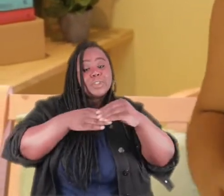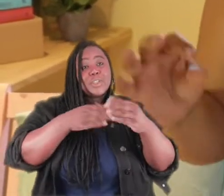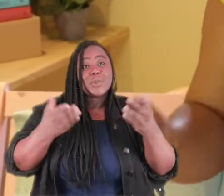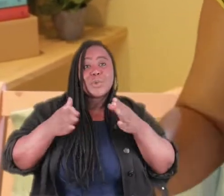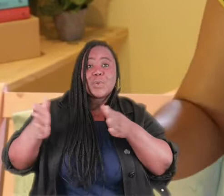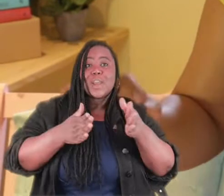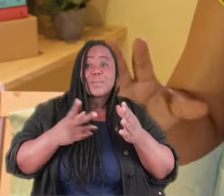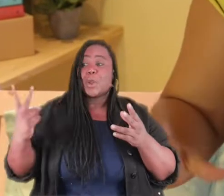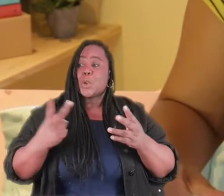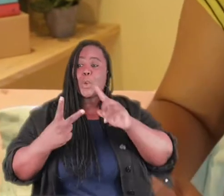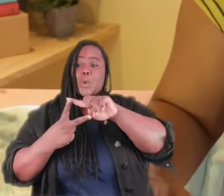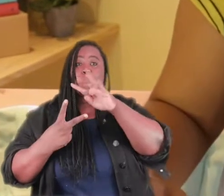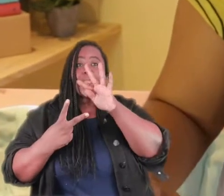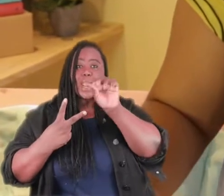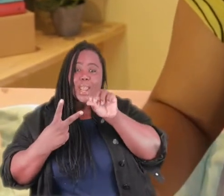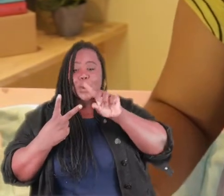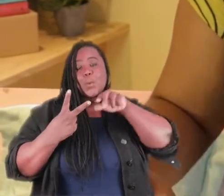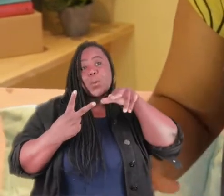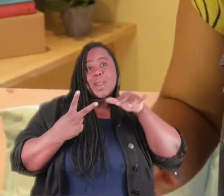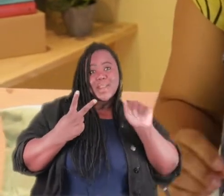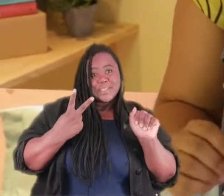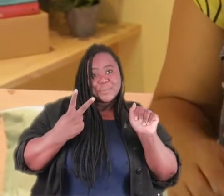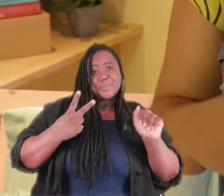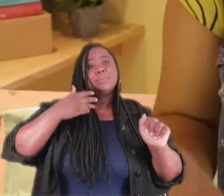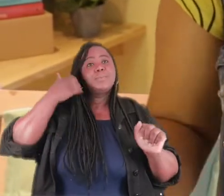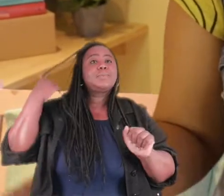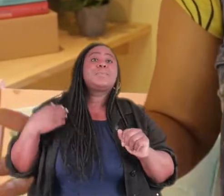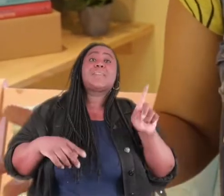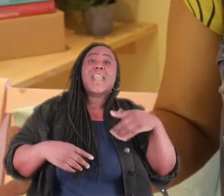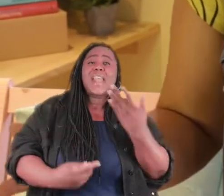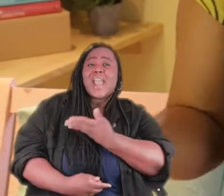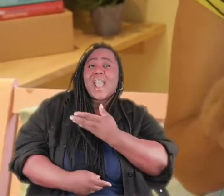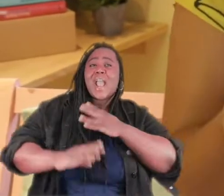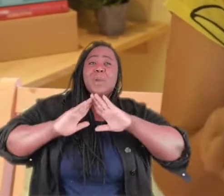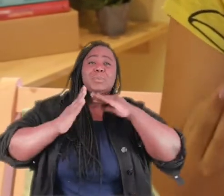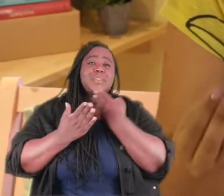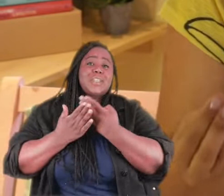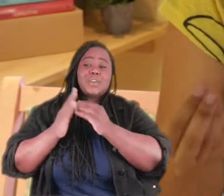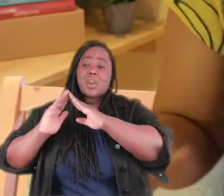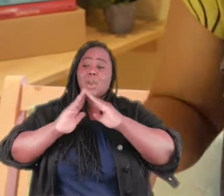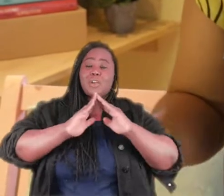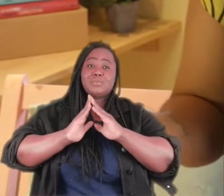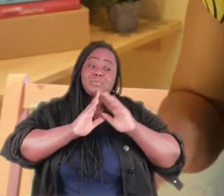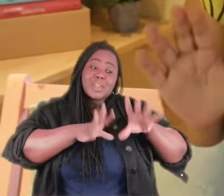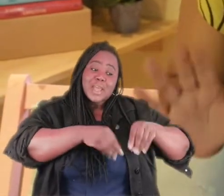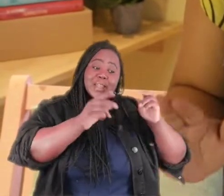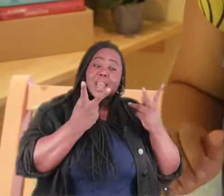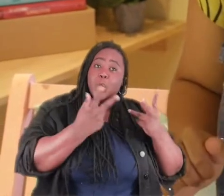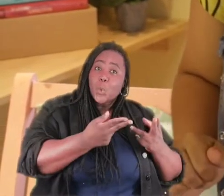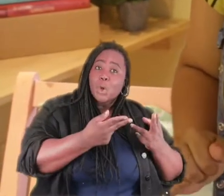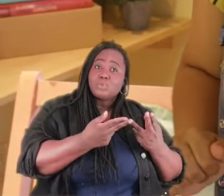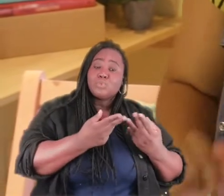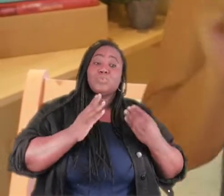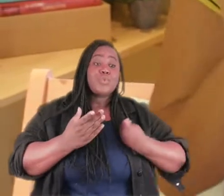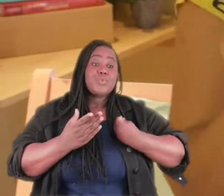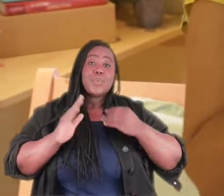jornada. São eles, o Theo e a Nina. São amigos da escola, vizinhos da mesma terra. Moram com